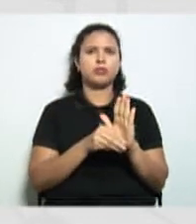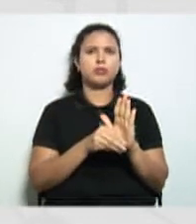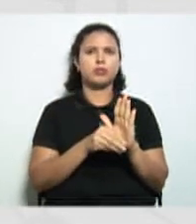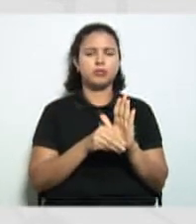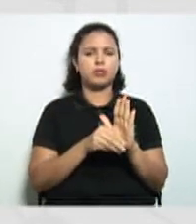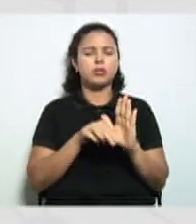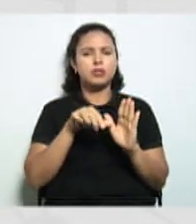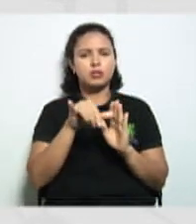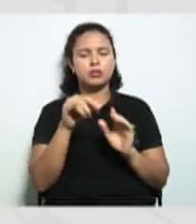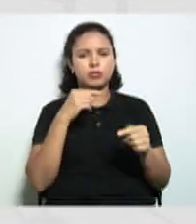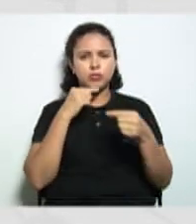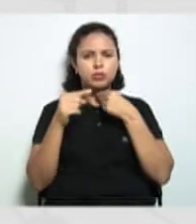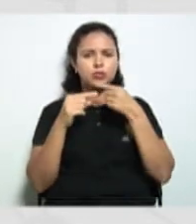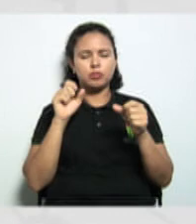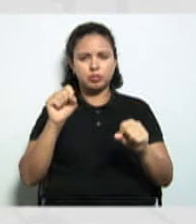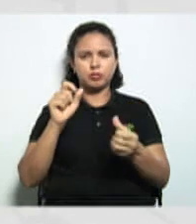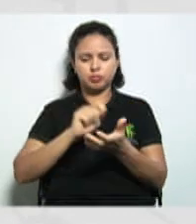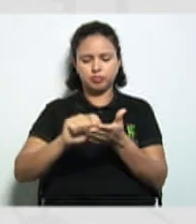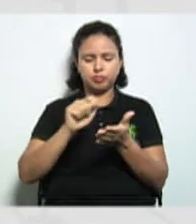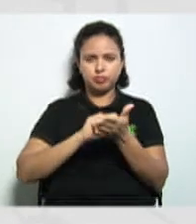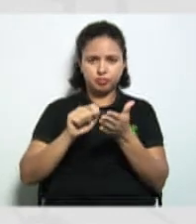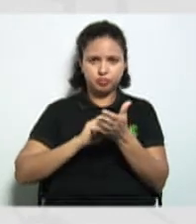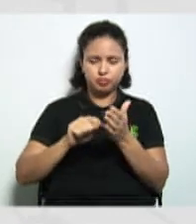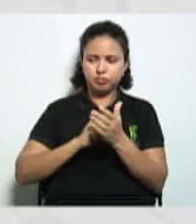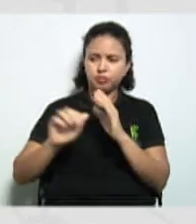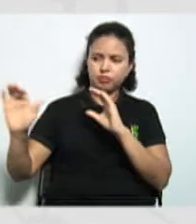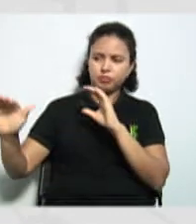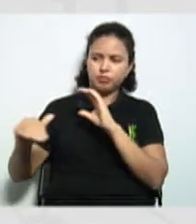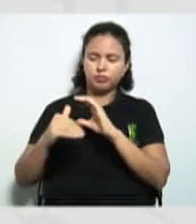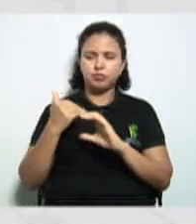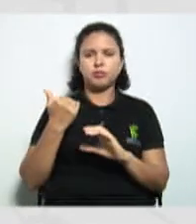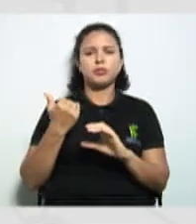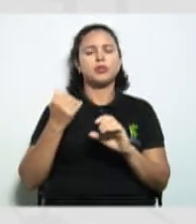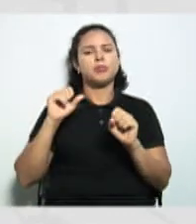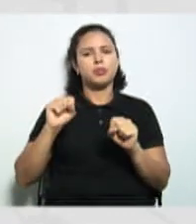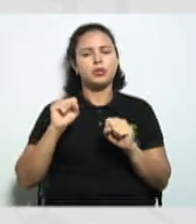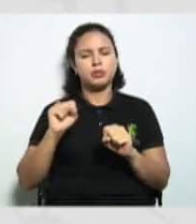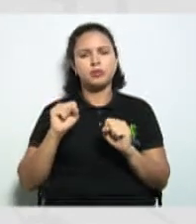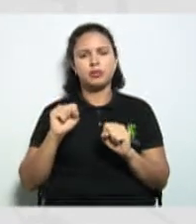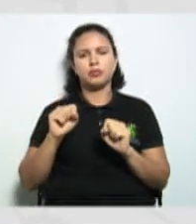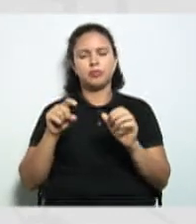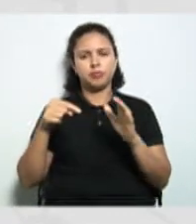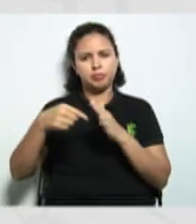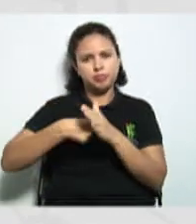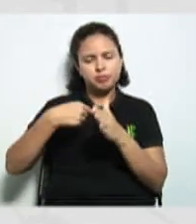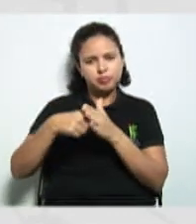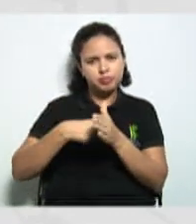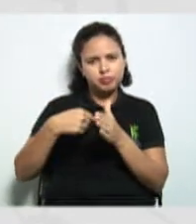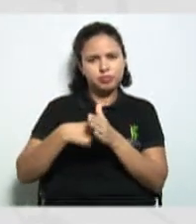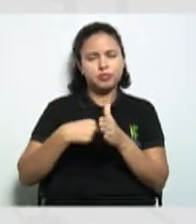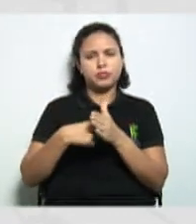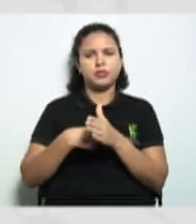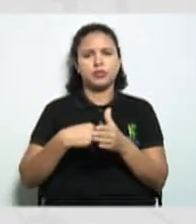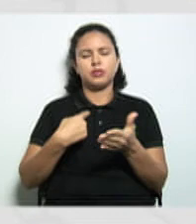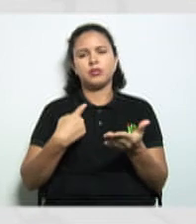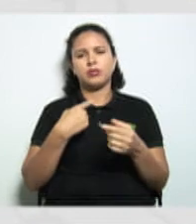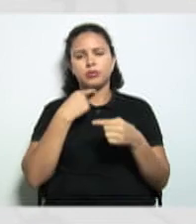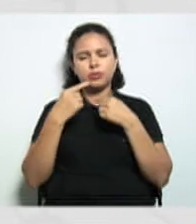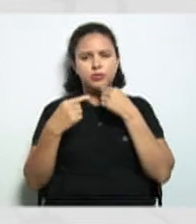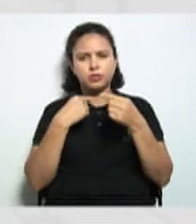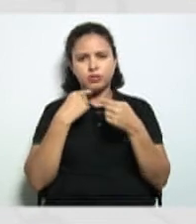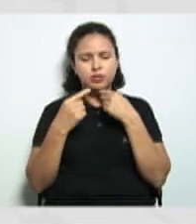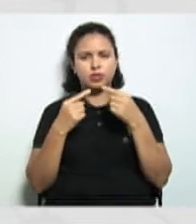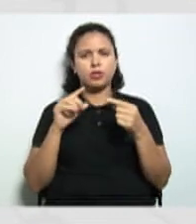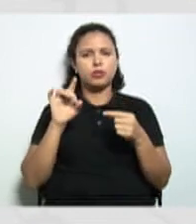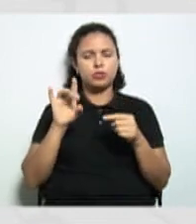tiverem dúvidas, anotem, porque durante a próxima aula vocês têm todo, né, o espaço para poder perguntar e tirar dúvida. Não precisa ser só